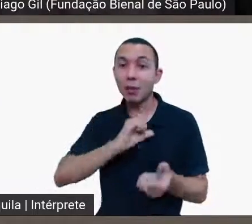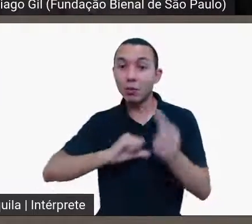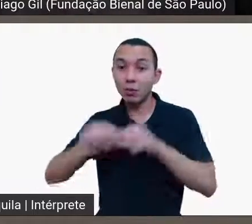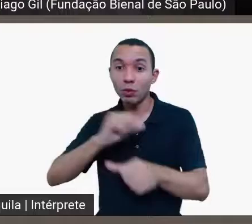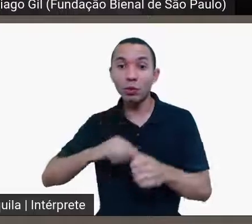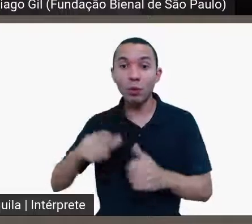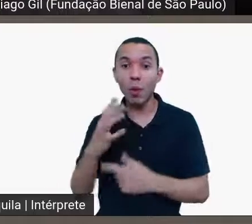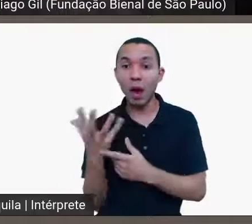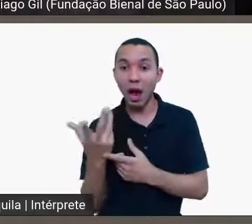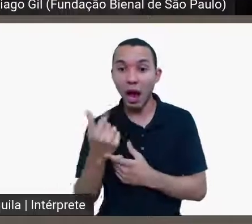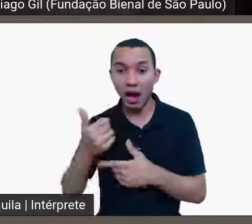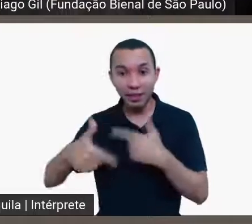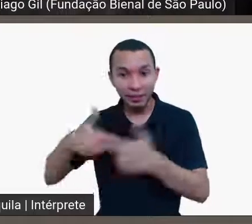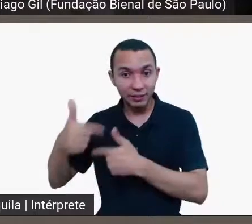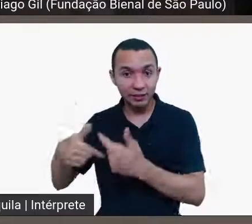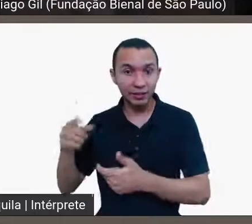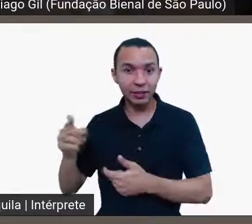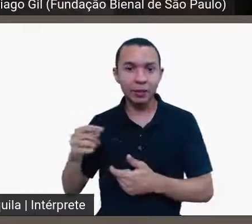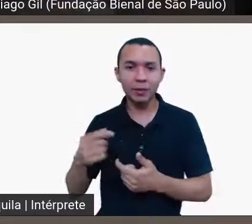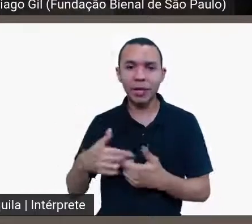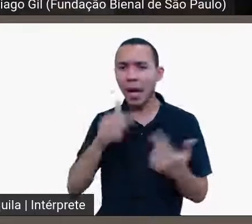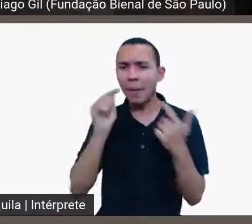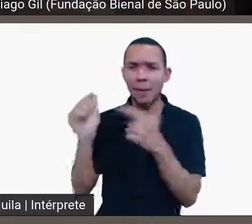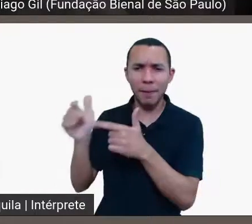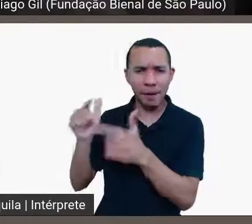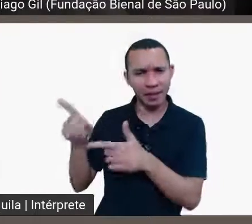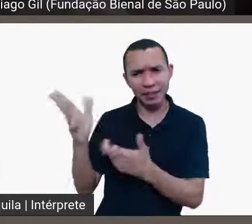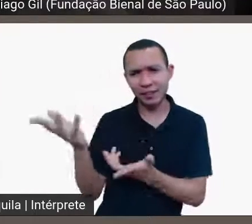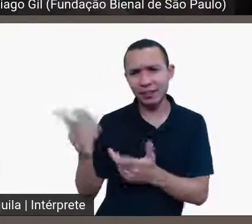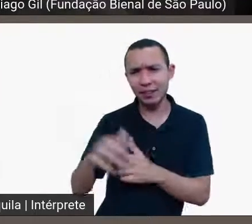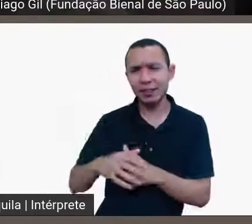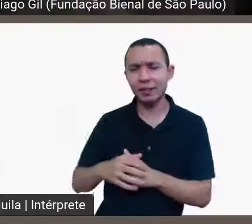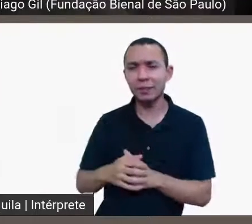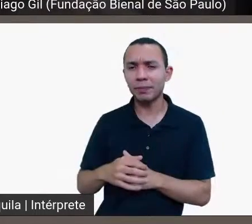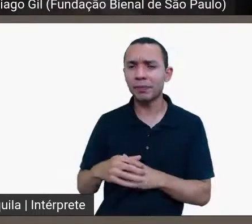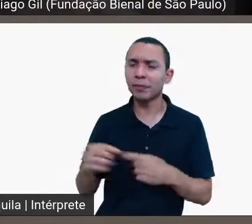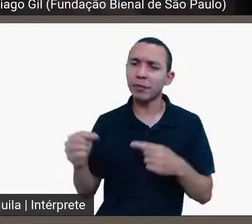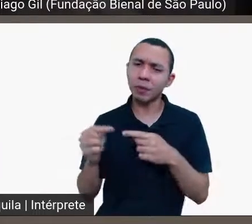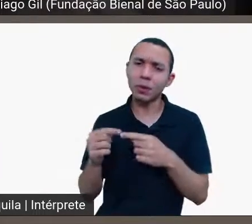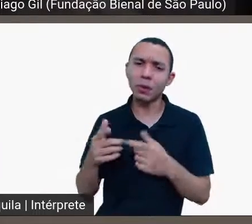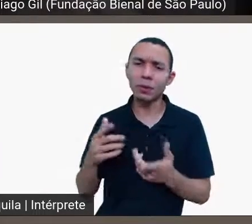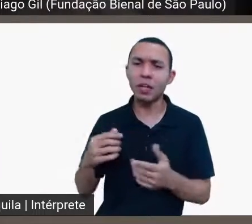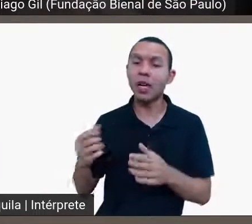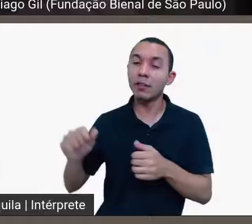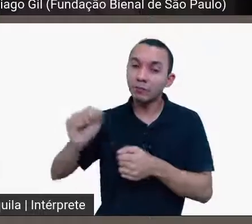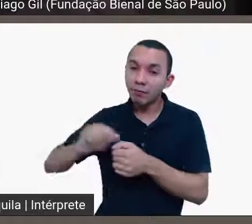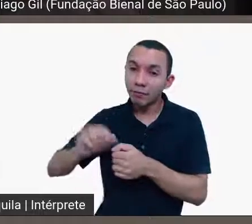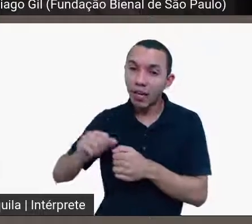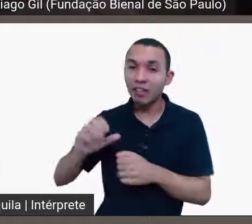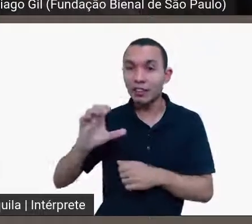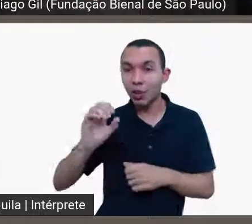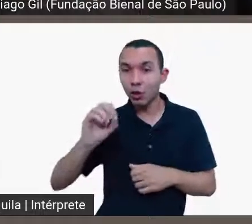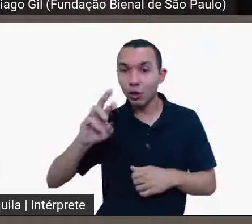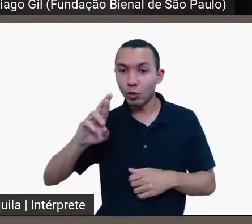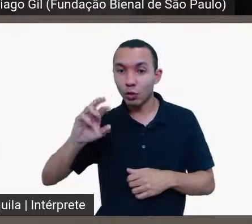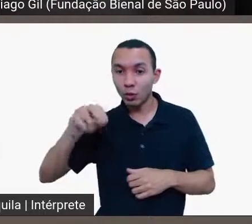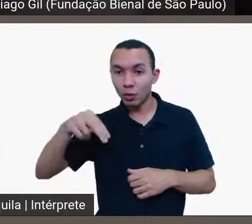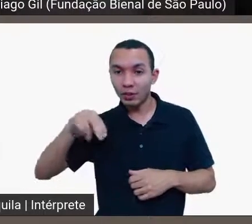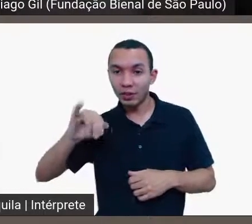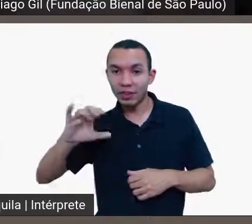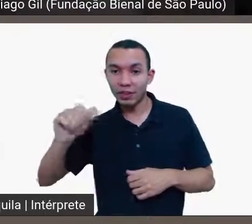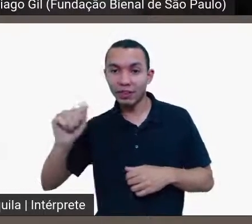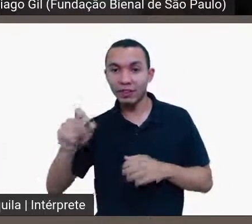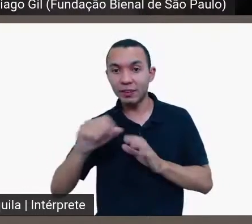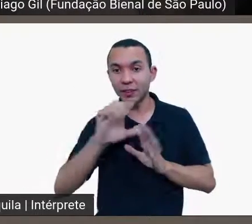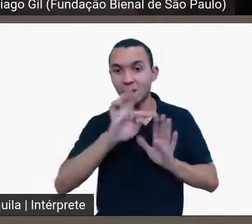então o deboche é um traço característico, mas ele realmente produz crônicas tão boas quanto o João do Rio. Só